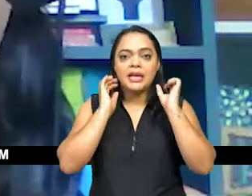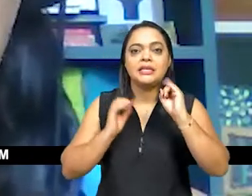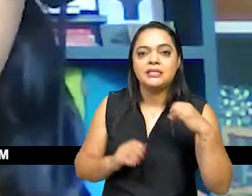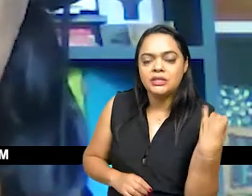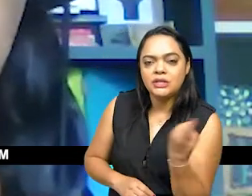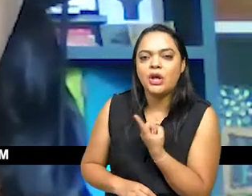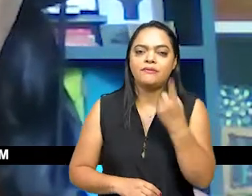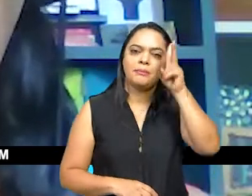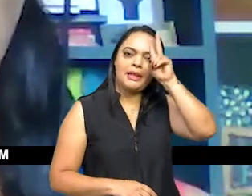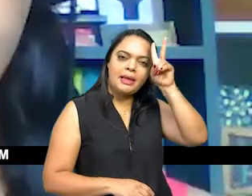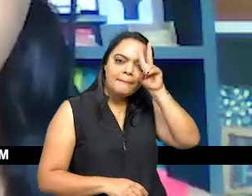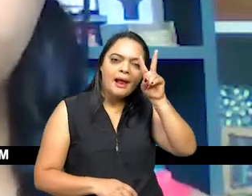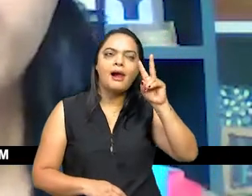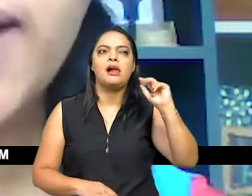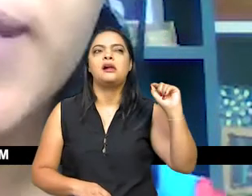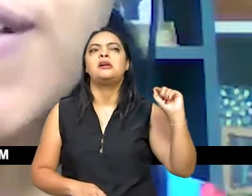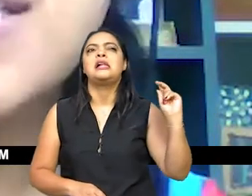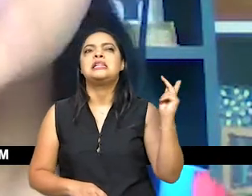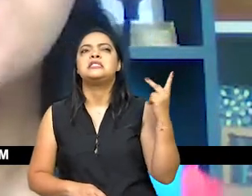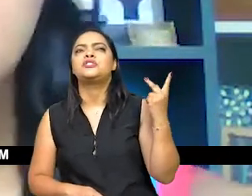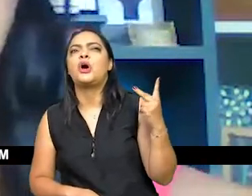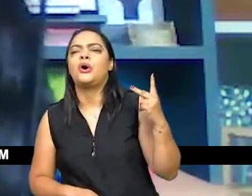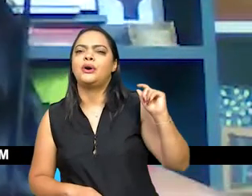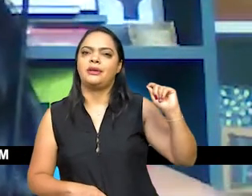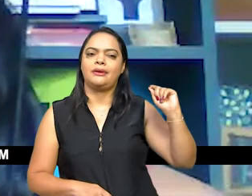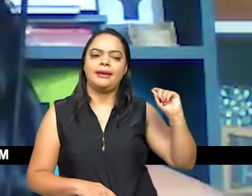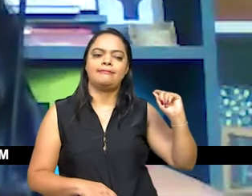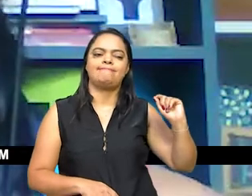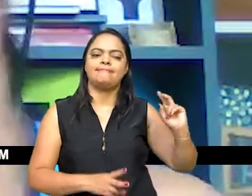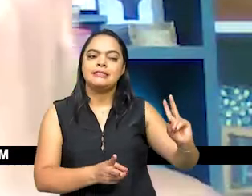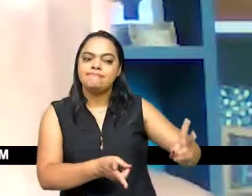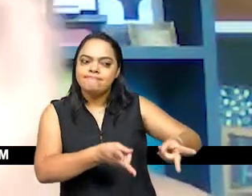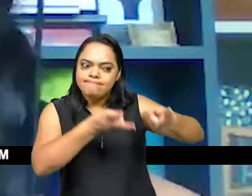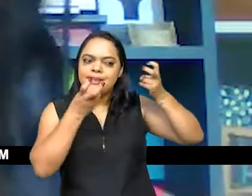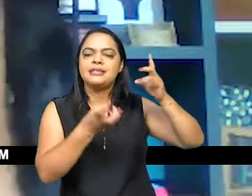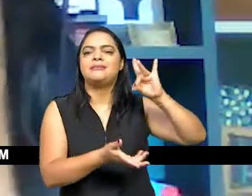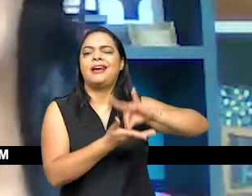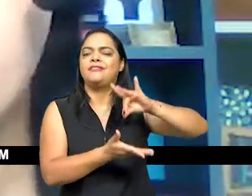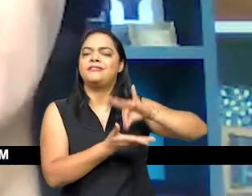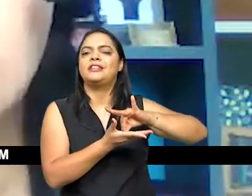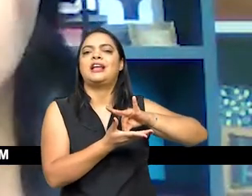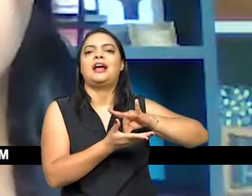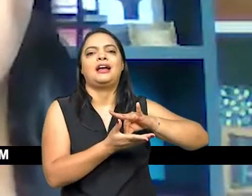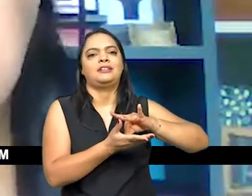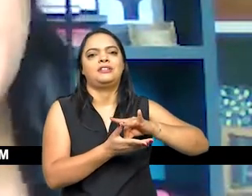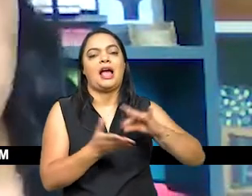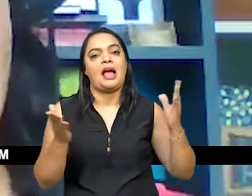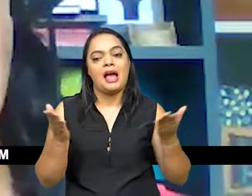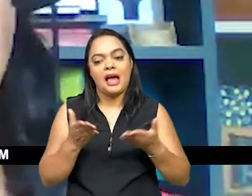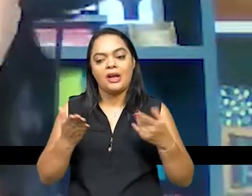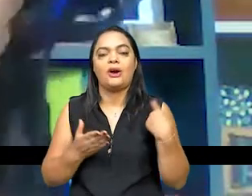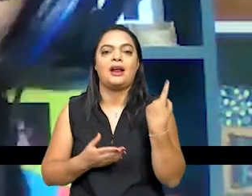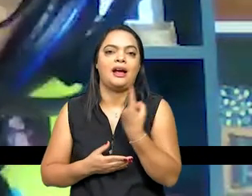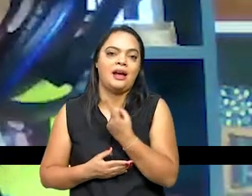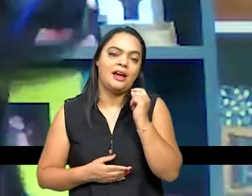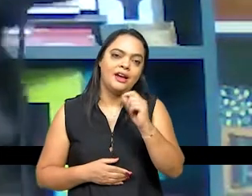esse período da história, eu acredito, através desse viés, as coisas ganham SPF. Não